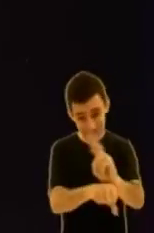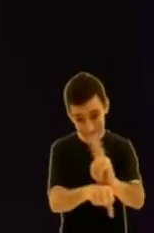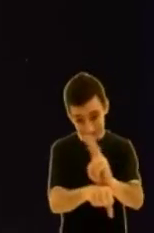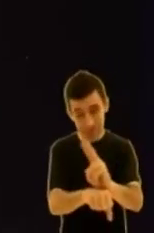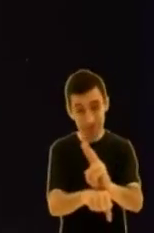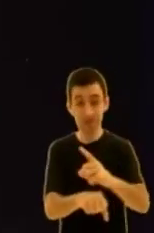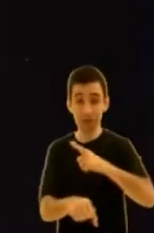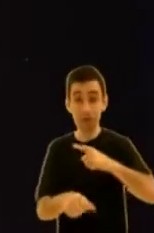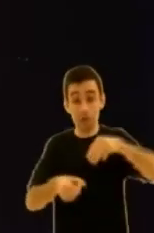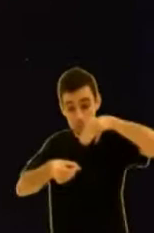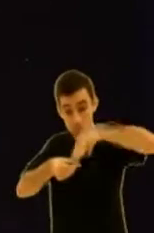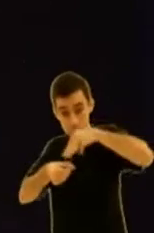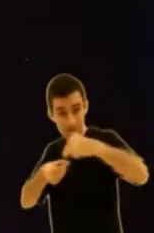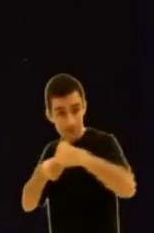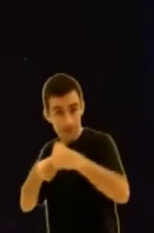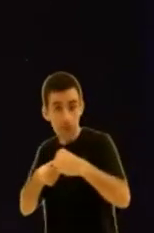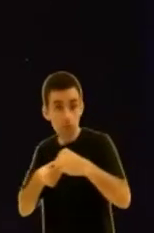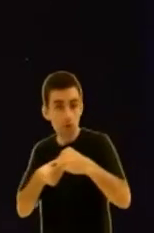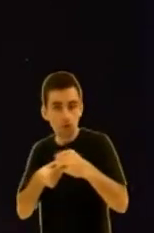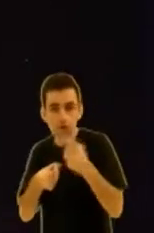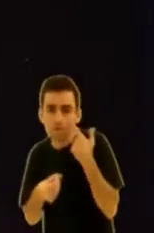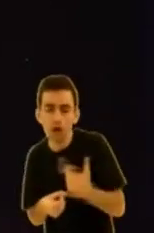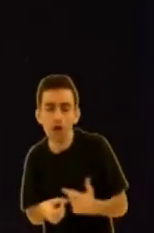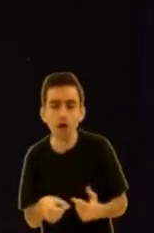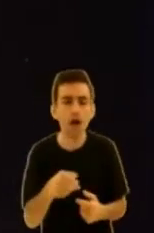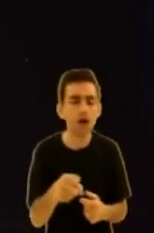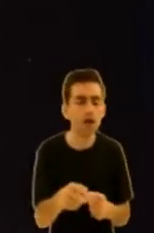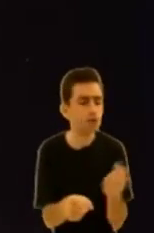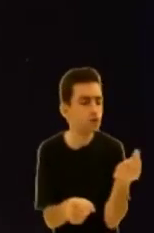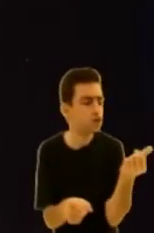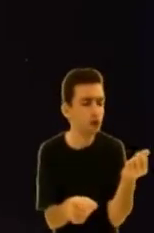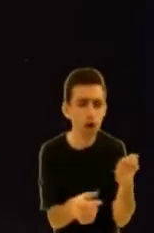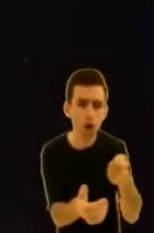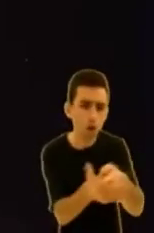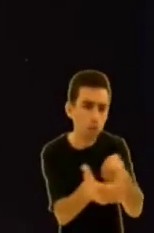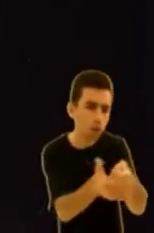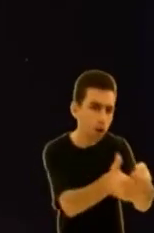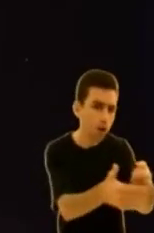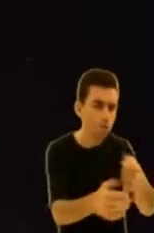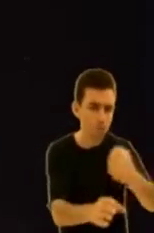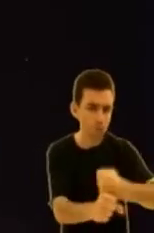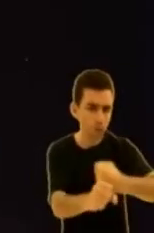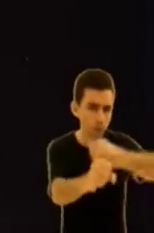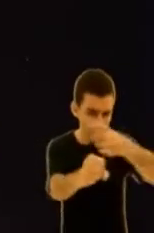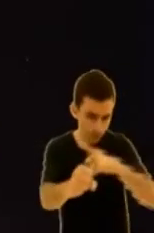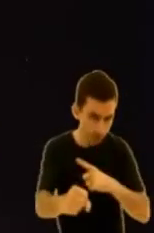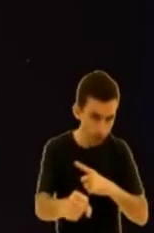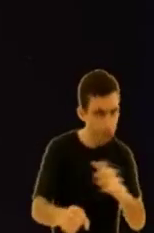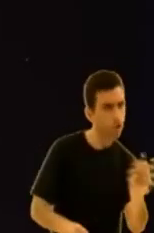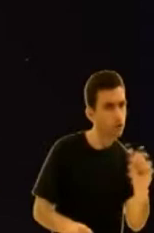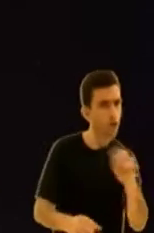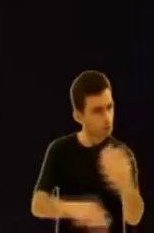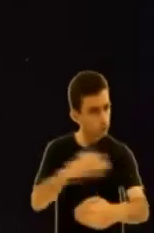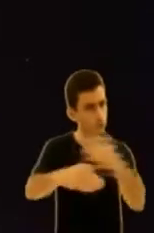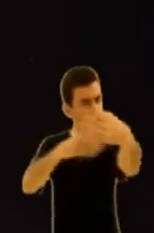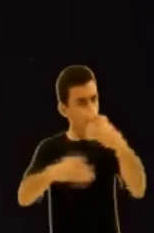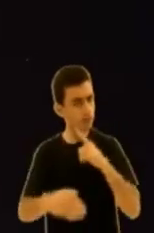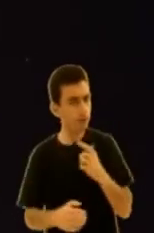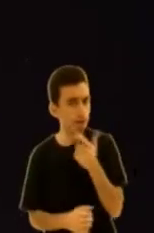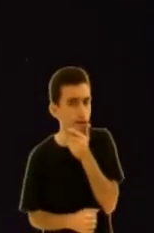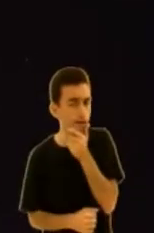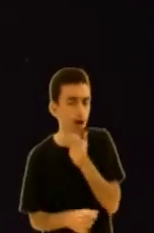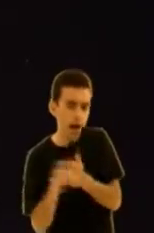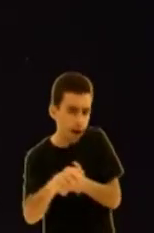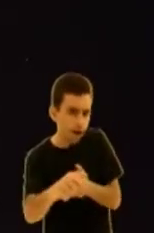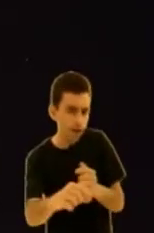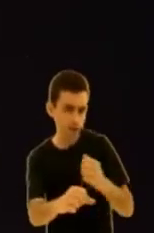o município prestando contas de como é que o recurso público está sendo investido. Olha, essa obra está evoluindo. Se essa